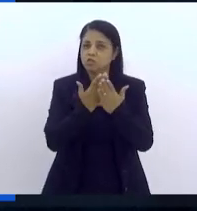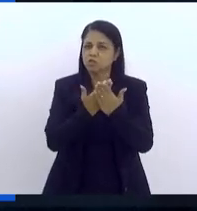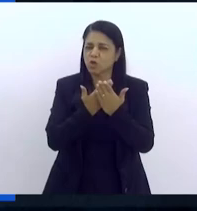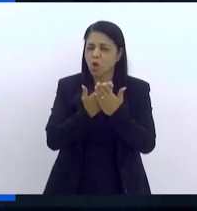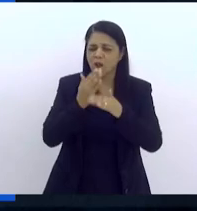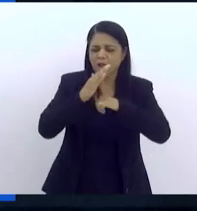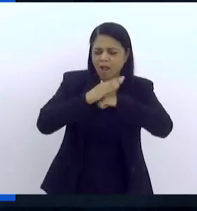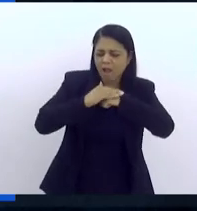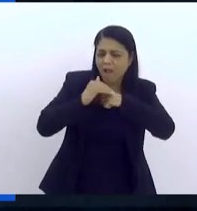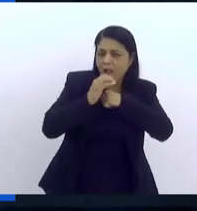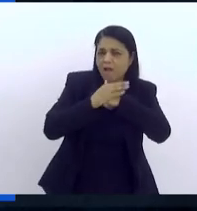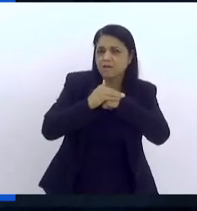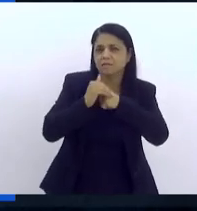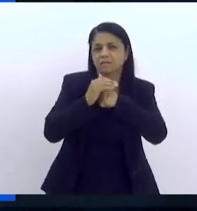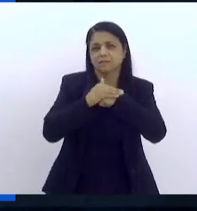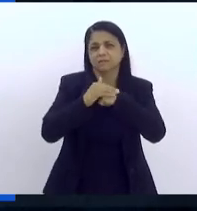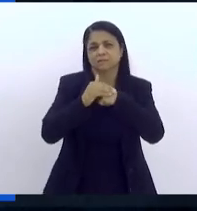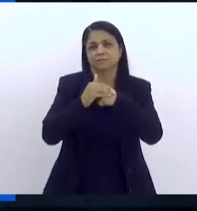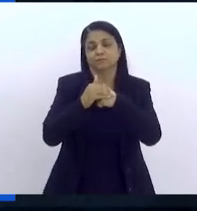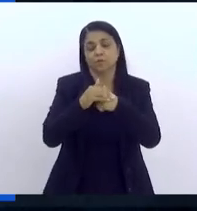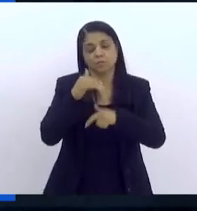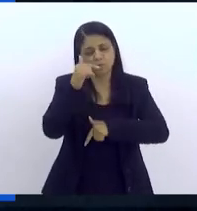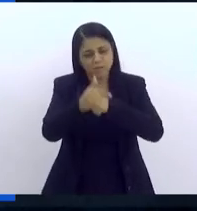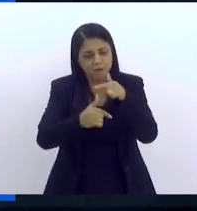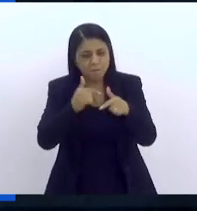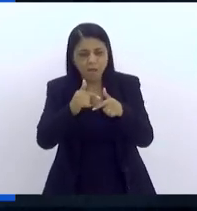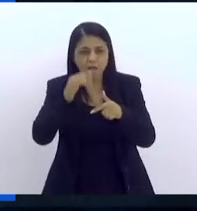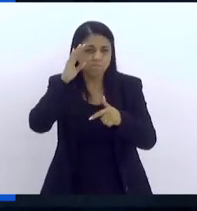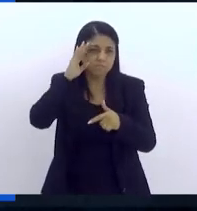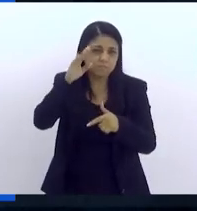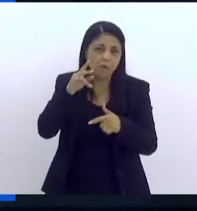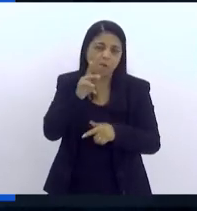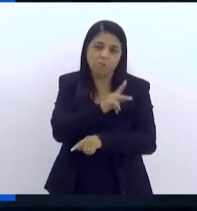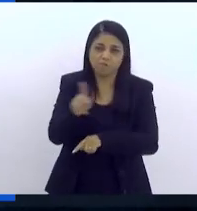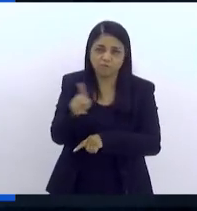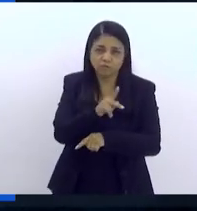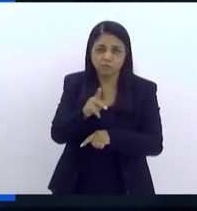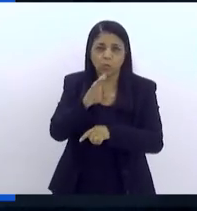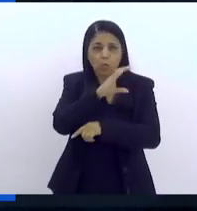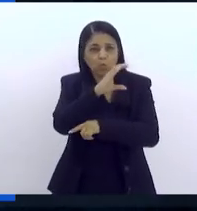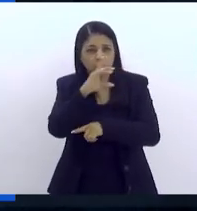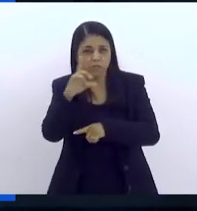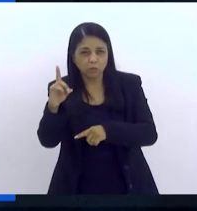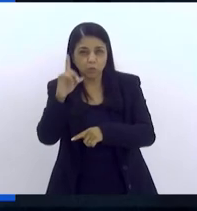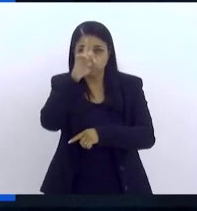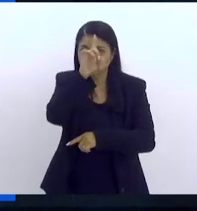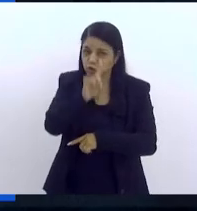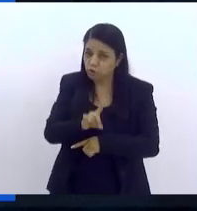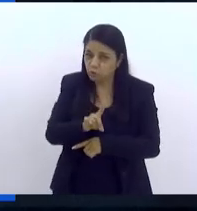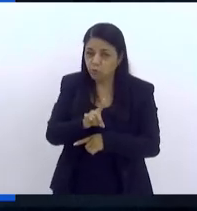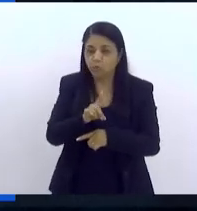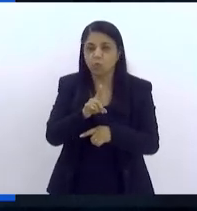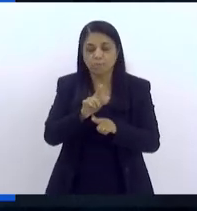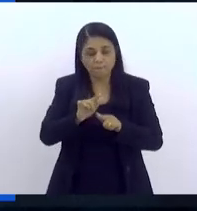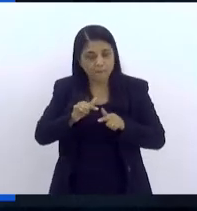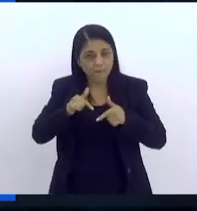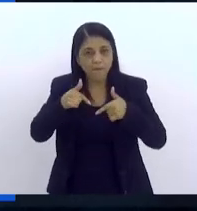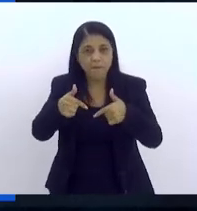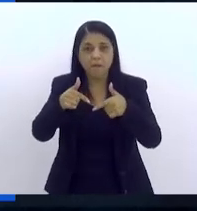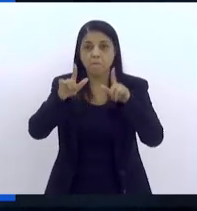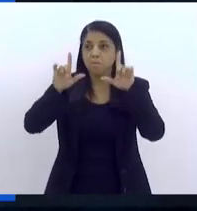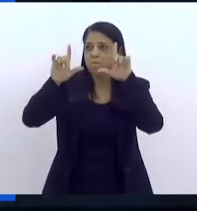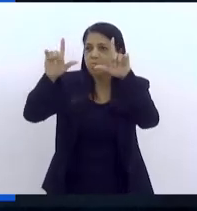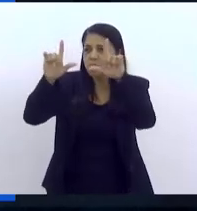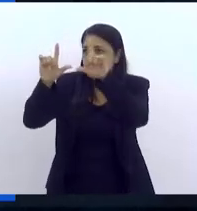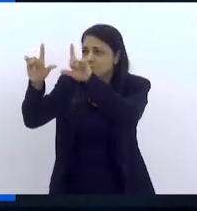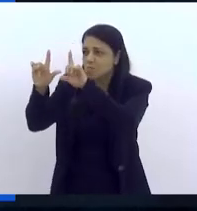um carinho por ela e esse é o trabalho dos professores de diretores de coordenadores a toda toda essa ação né de ter murais